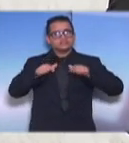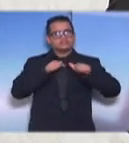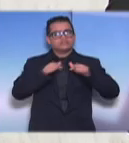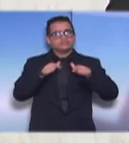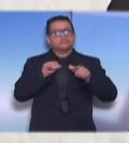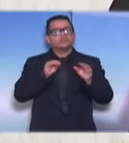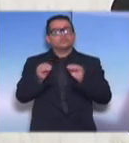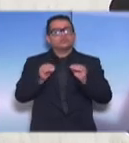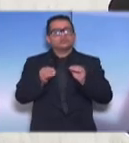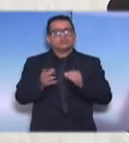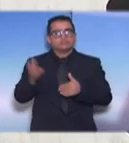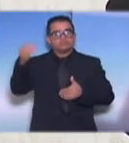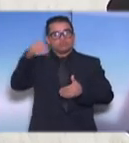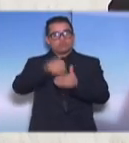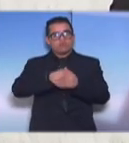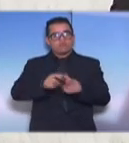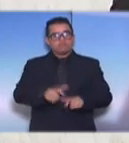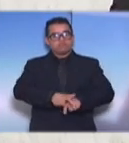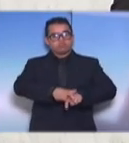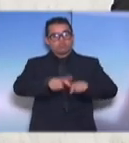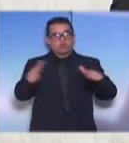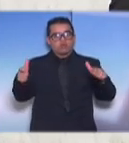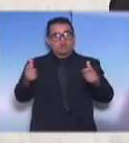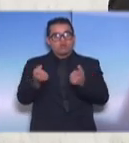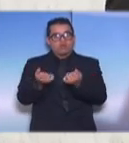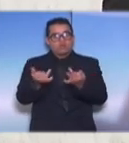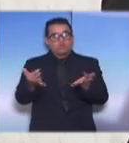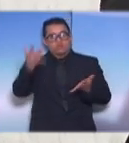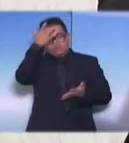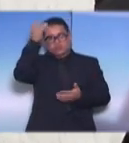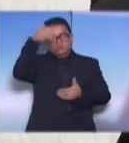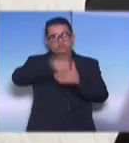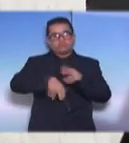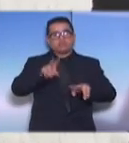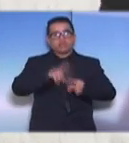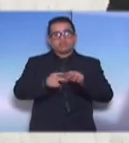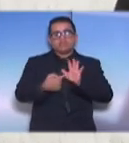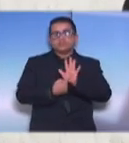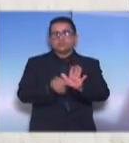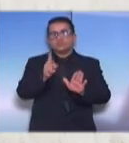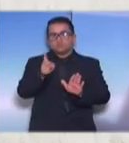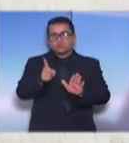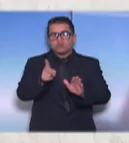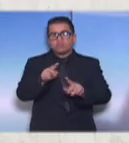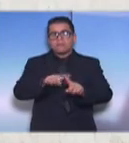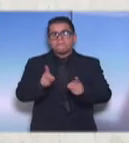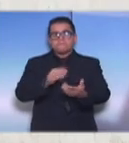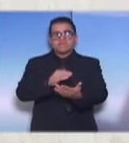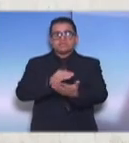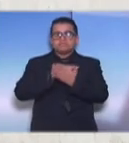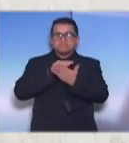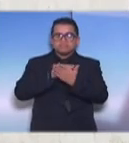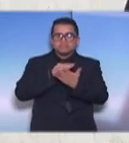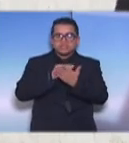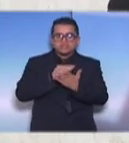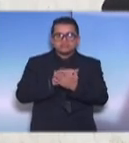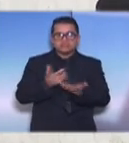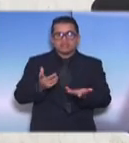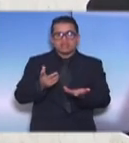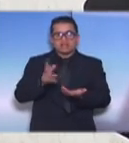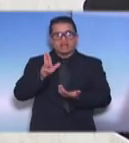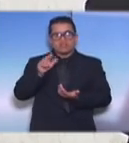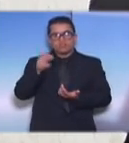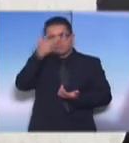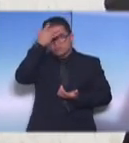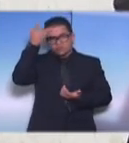para colocar o maior número de pessoas, de bandidos na cadeia. Isso ninguém se apresenta. Para ajudar a polícia a prender bandido,